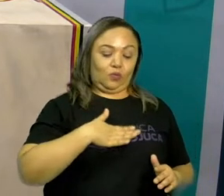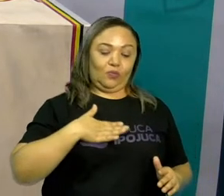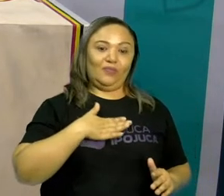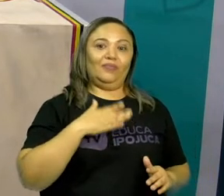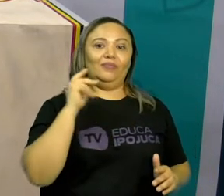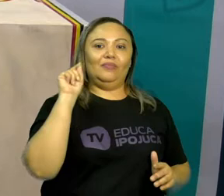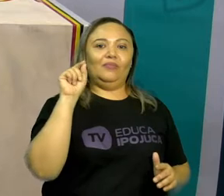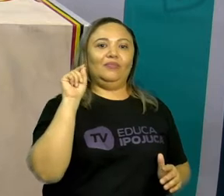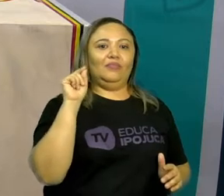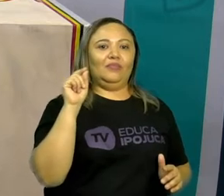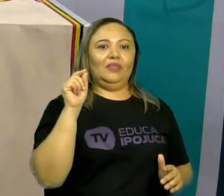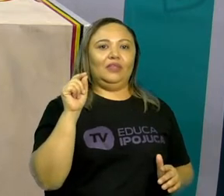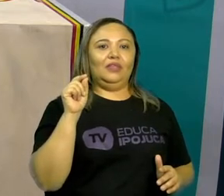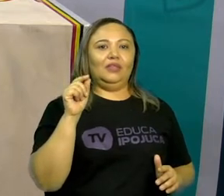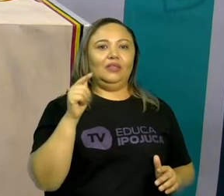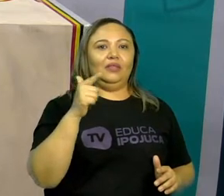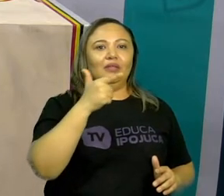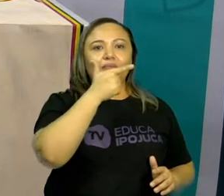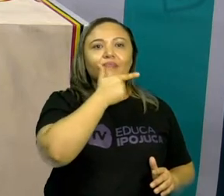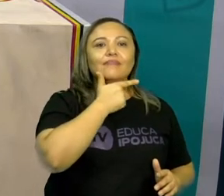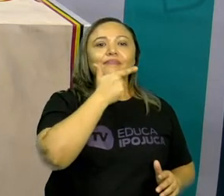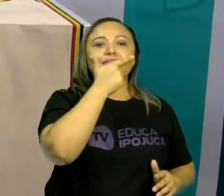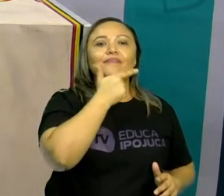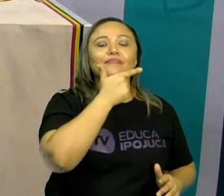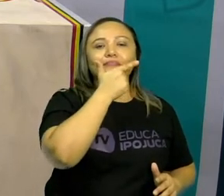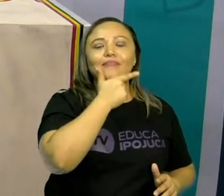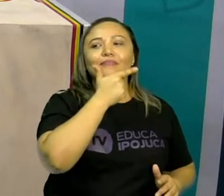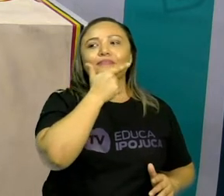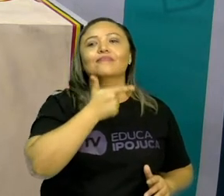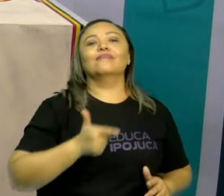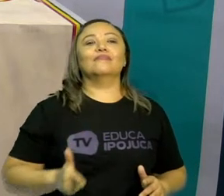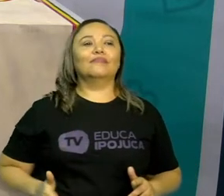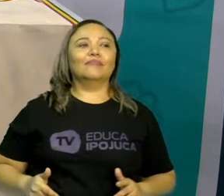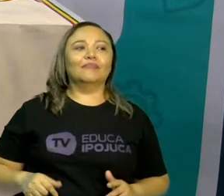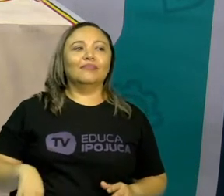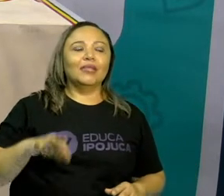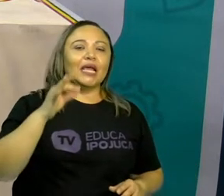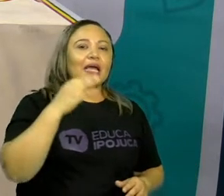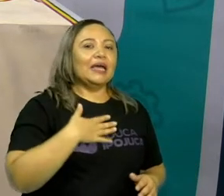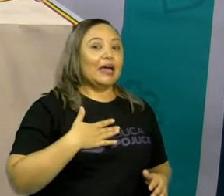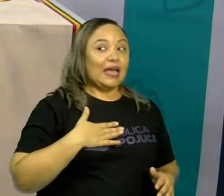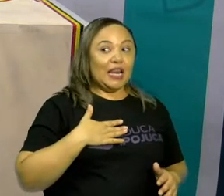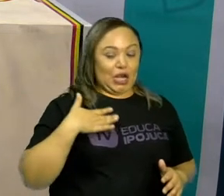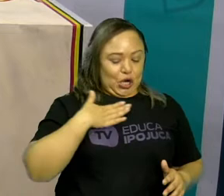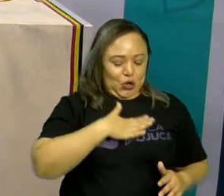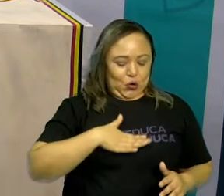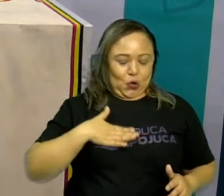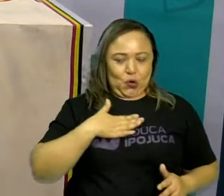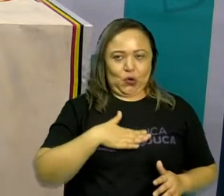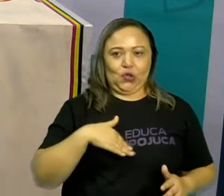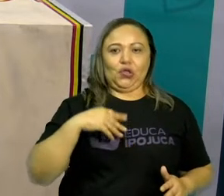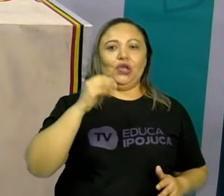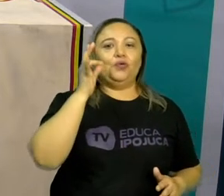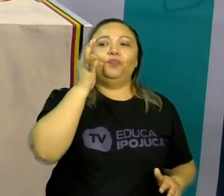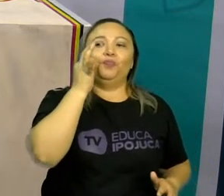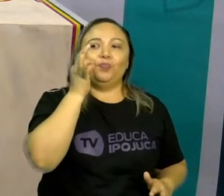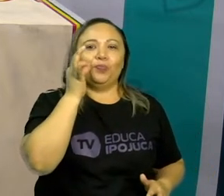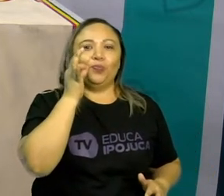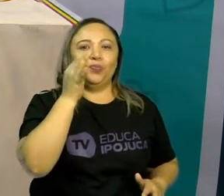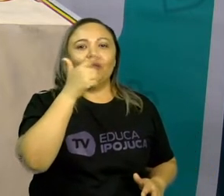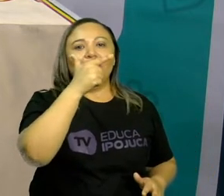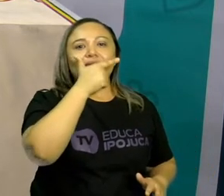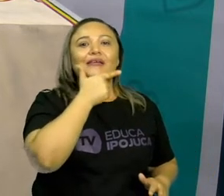um é o rei Ju é a comida favorita do